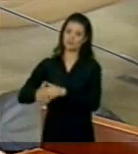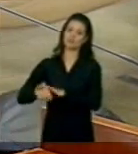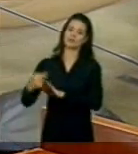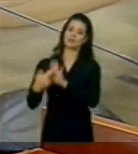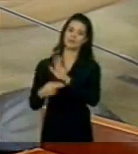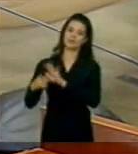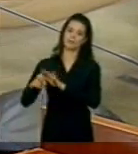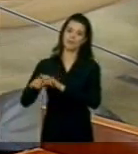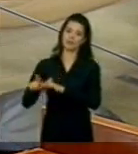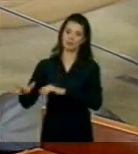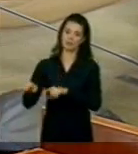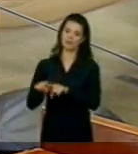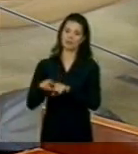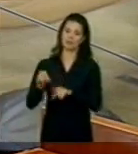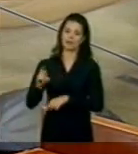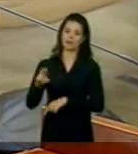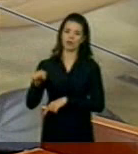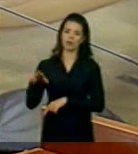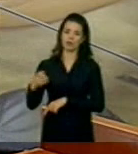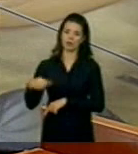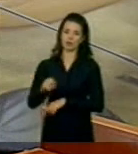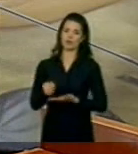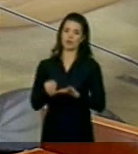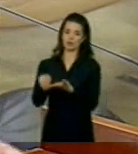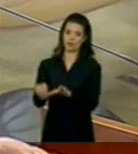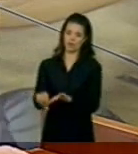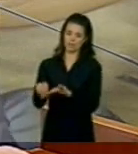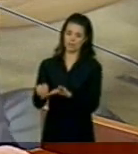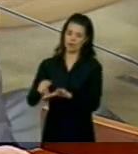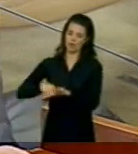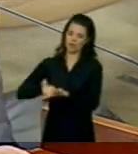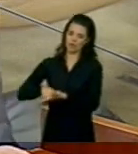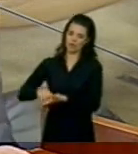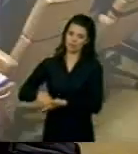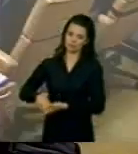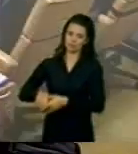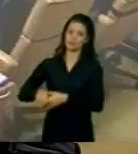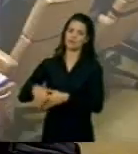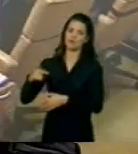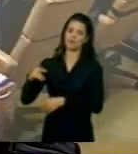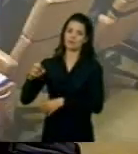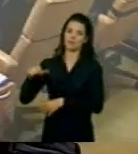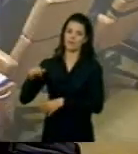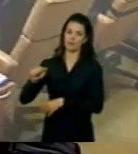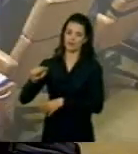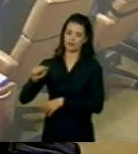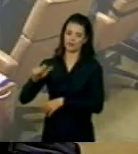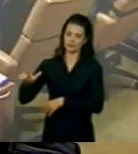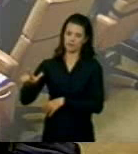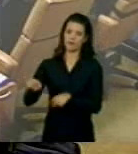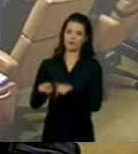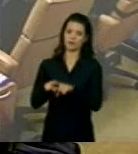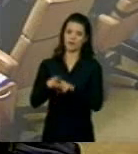aqueles órgãos que assessoram a formulação da persecução penal, como aqueles que